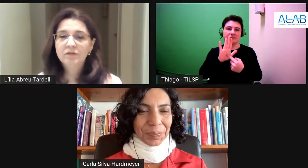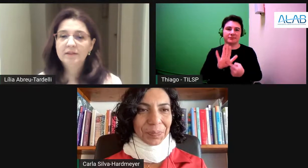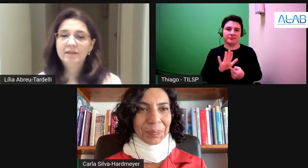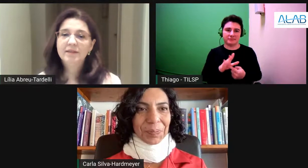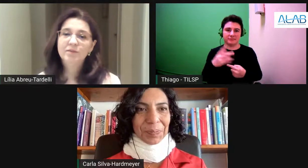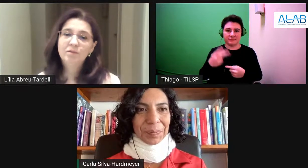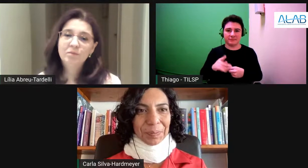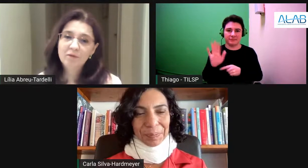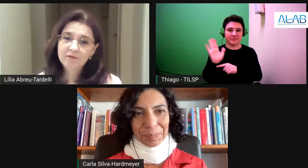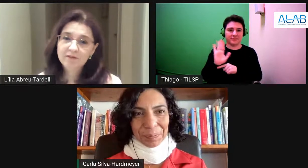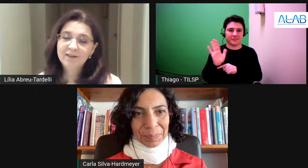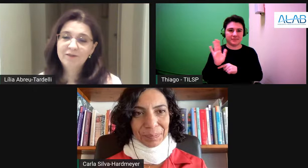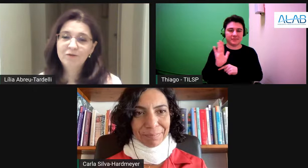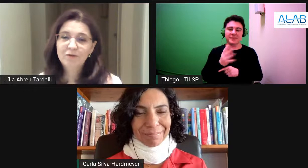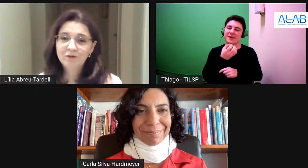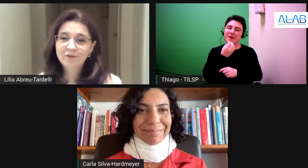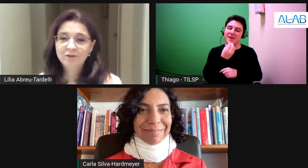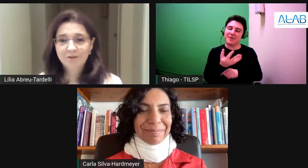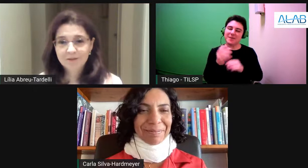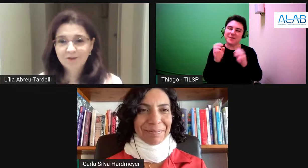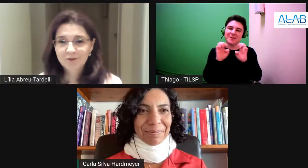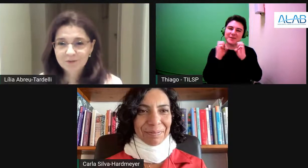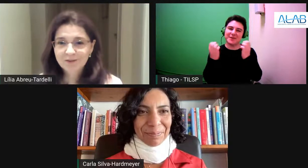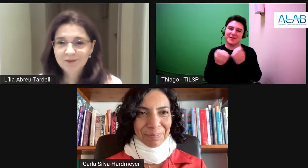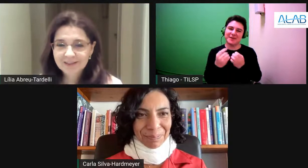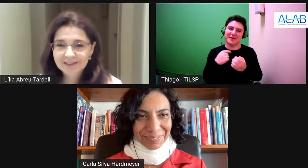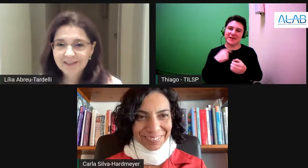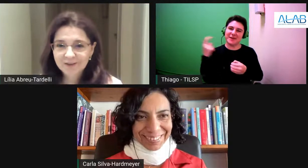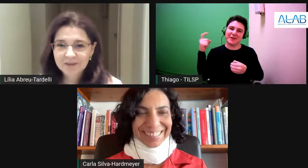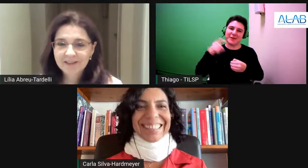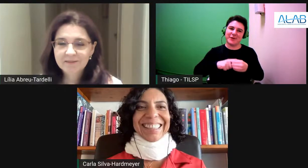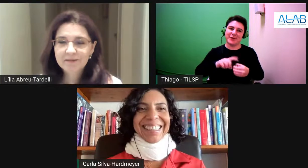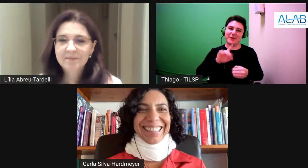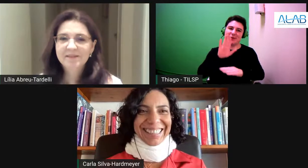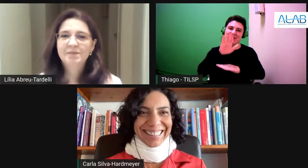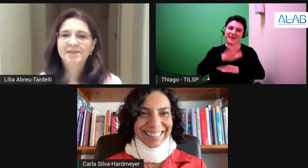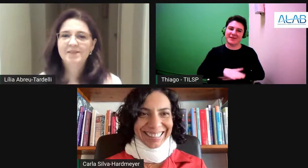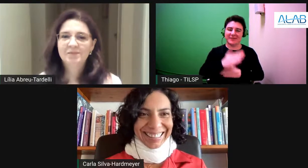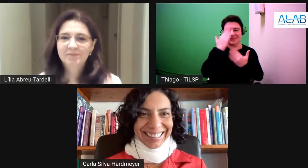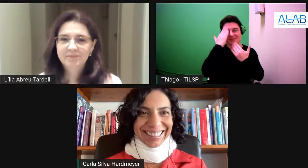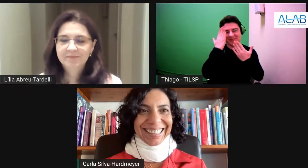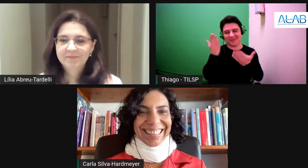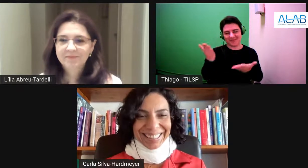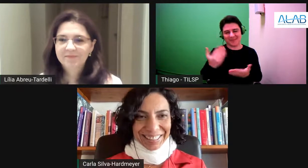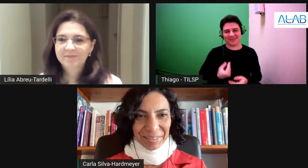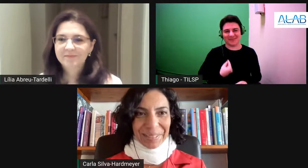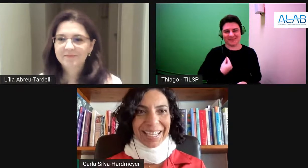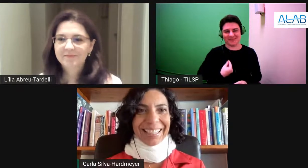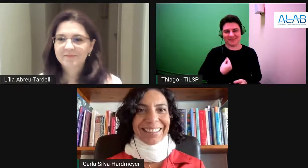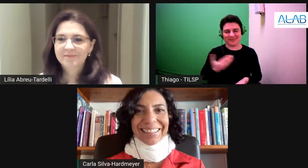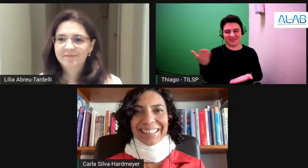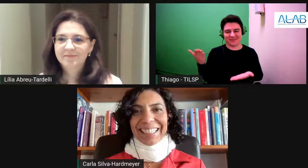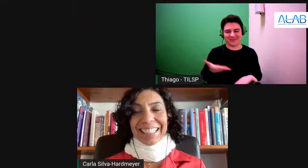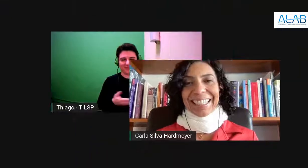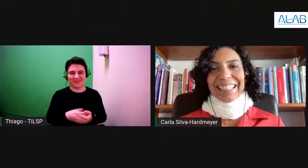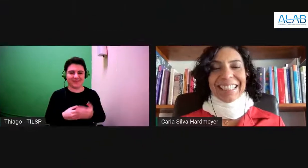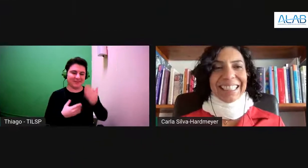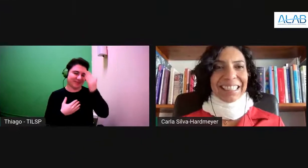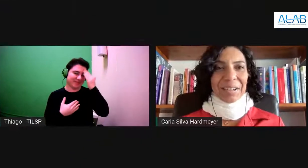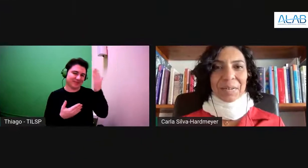vídeo e um bom evento. Volto somente no período da tarde. Obrigada pela participação. Obrigada.